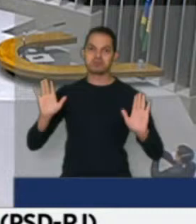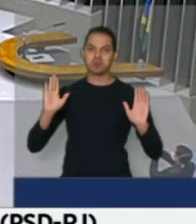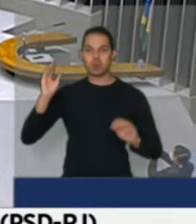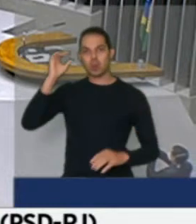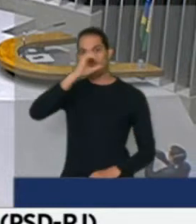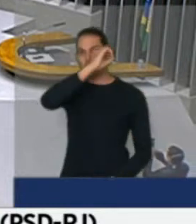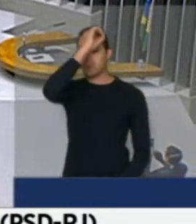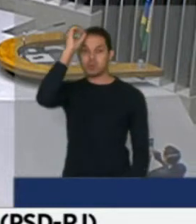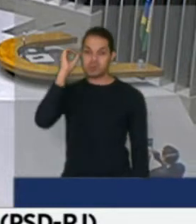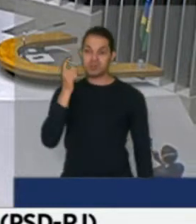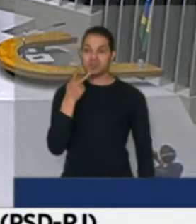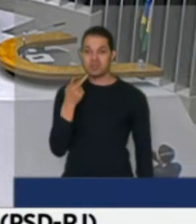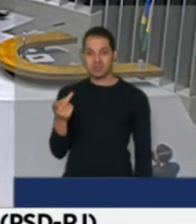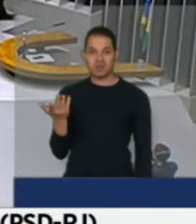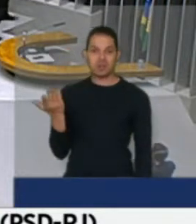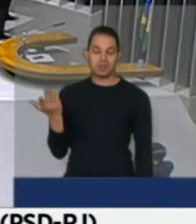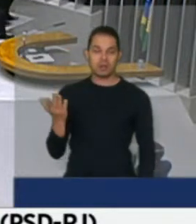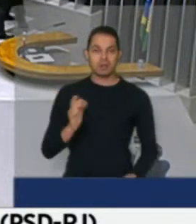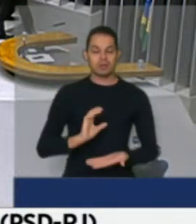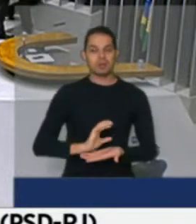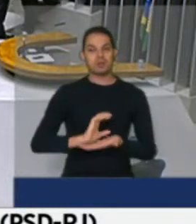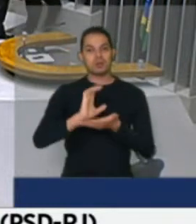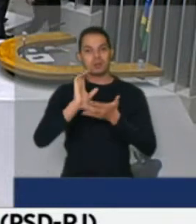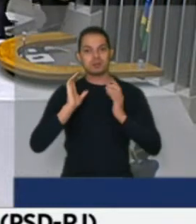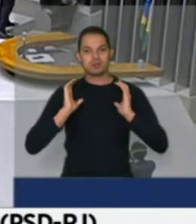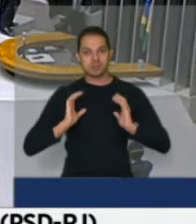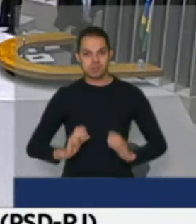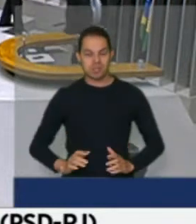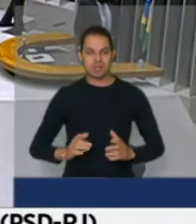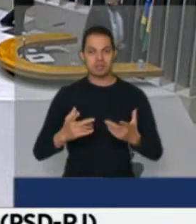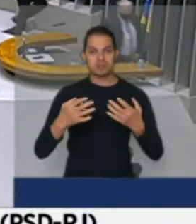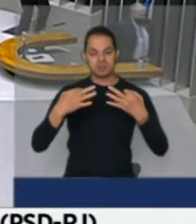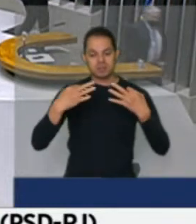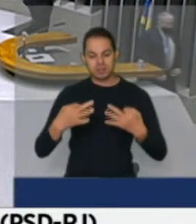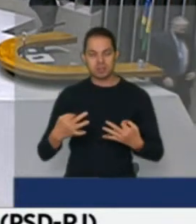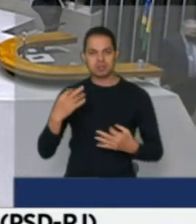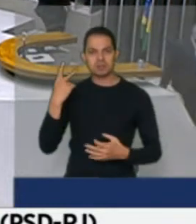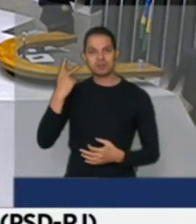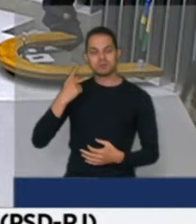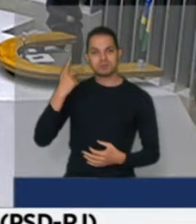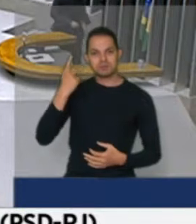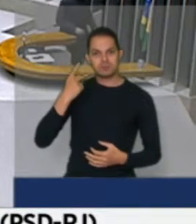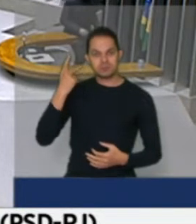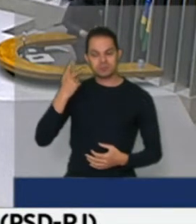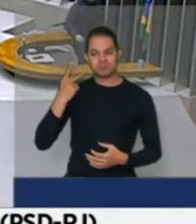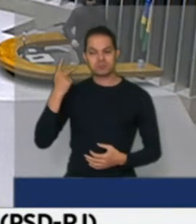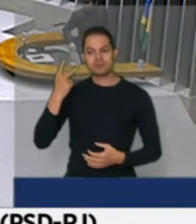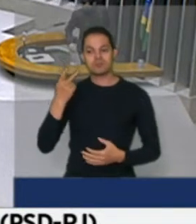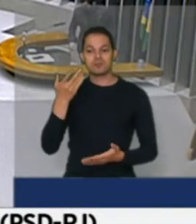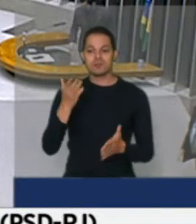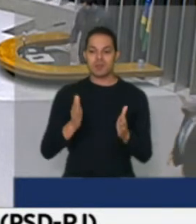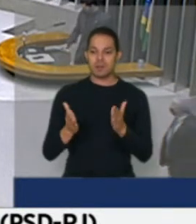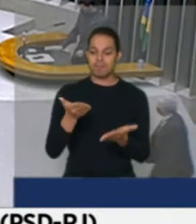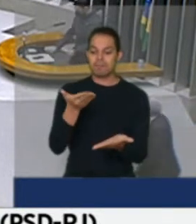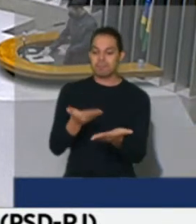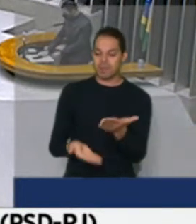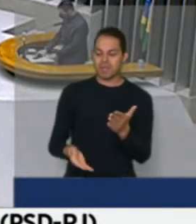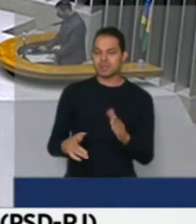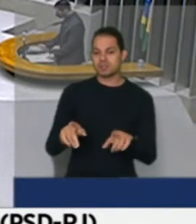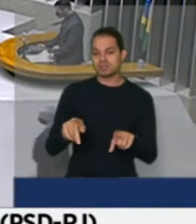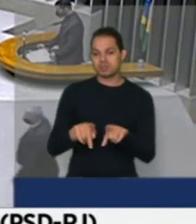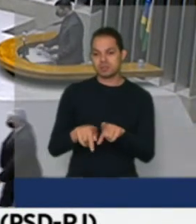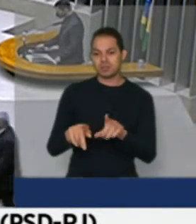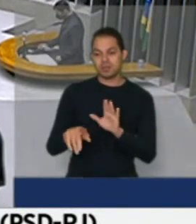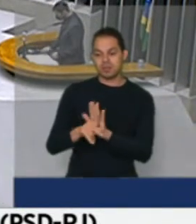O relatório do Conselho de Ética e Decoro Parlamentar da Câmara dos Deputados recomenda a perda de mandato da deputada. Na tribuna, o relator,